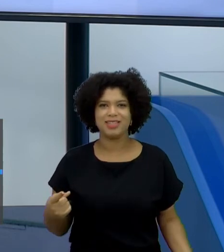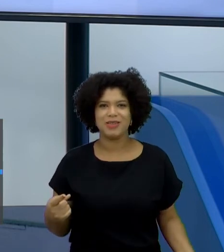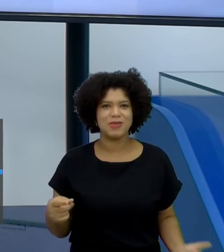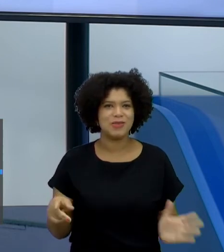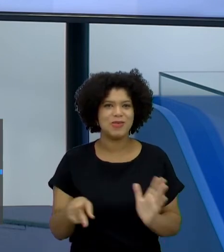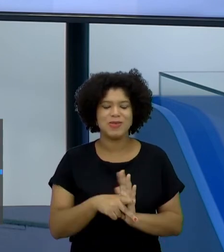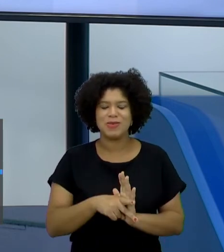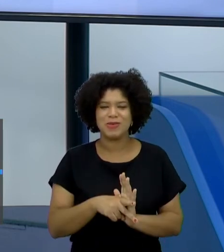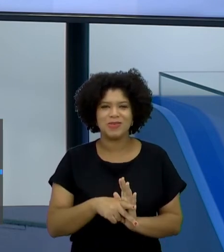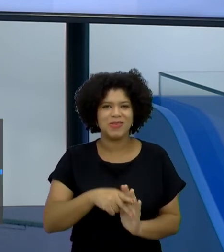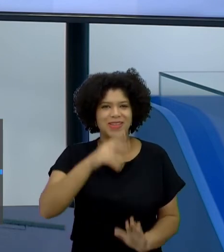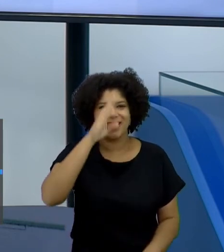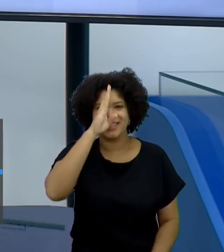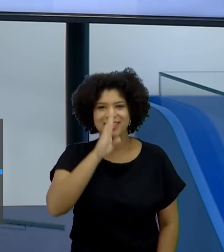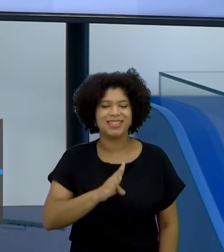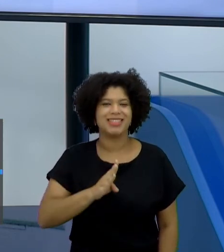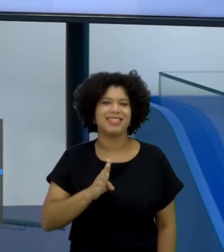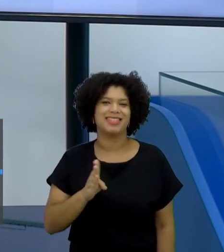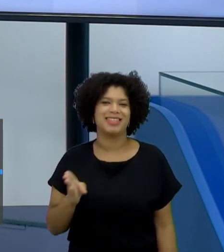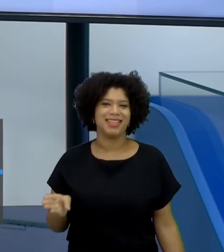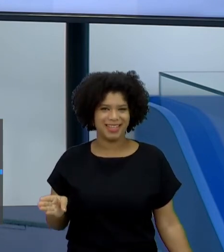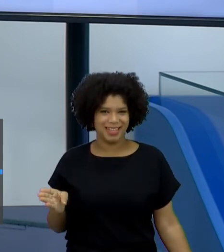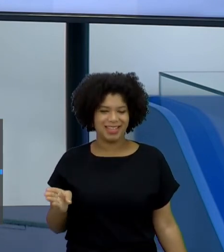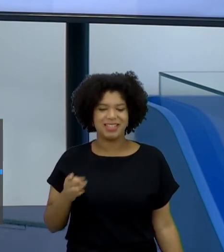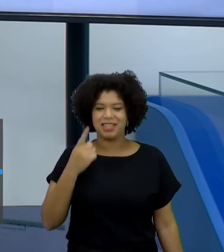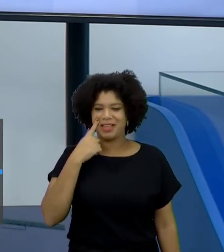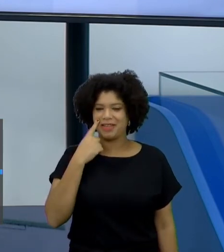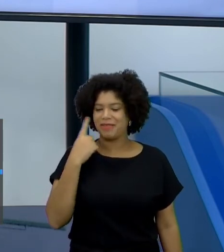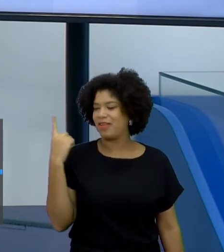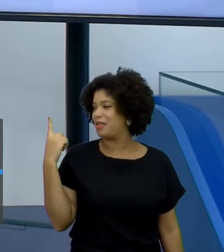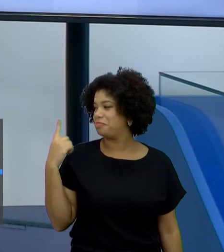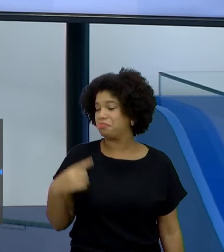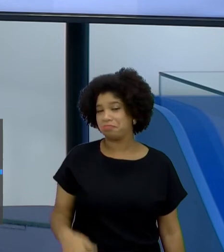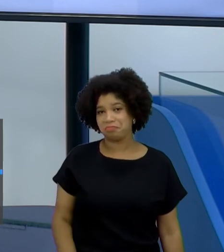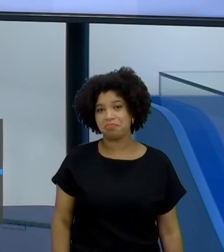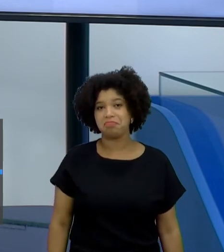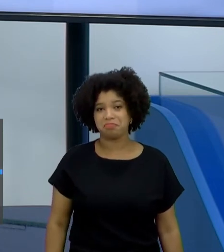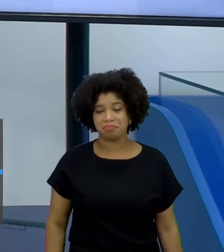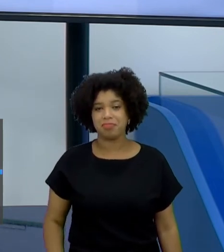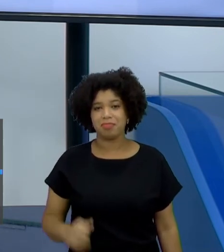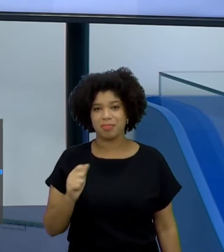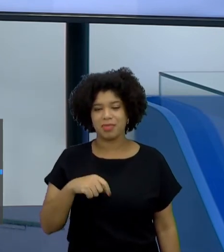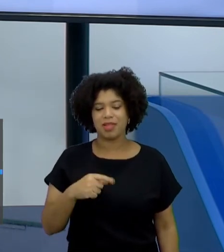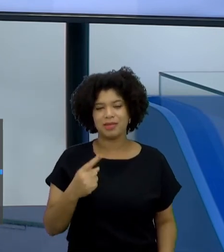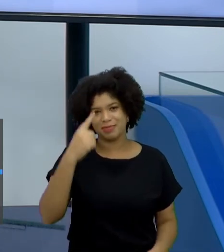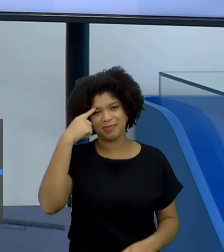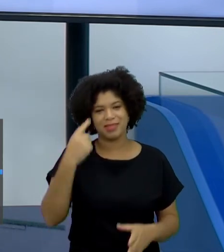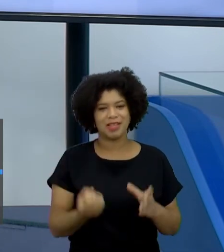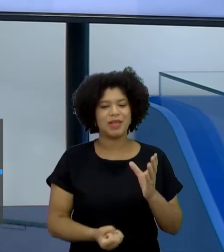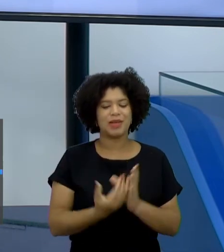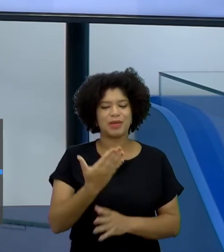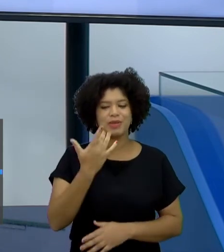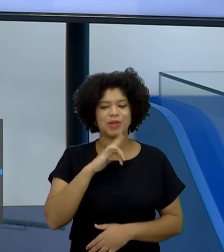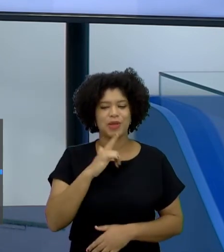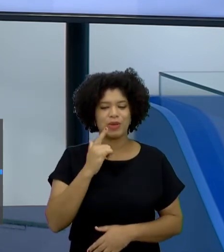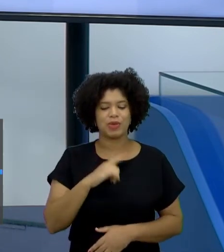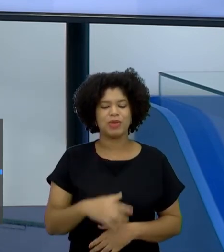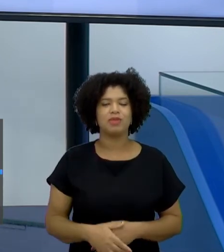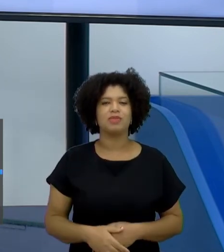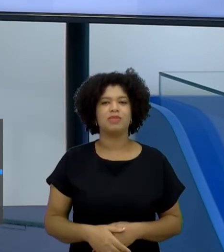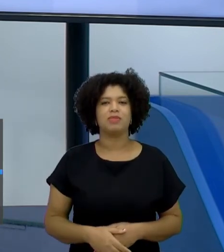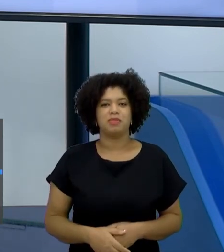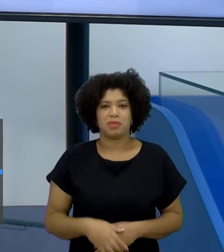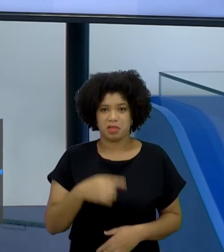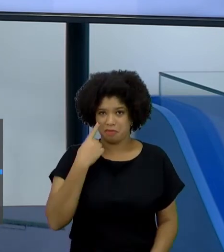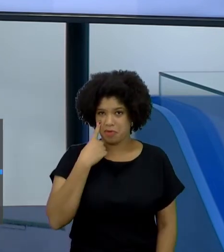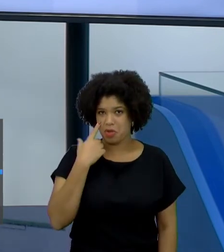do Sol, apenas com um aparato desse, com uma geringonça dessa daí e tal, para de repente iluminar, isso daí